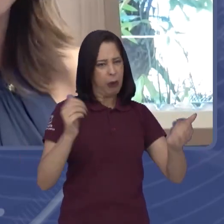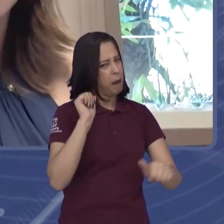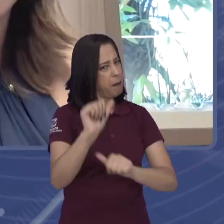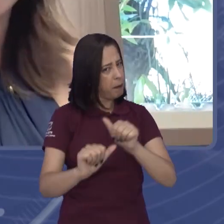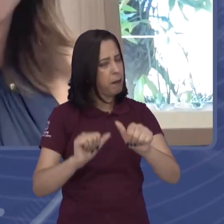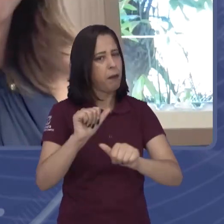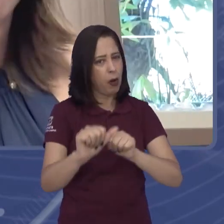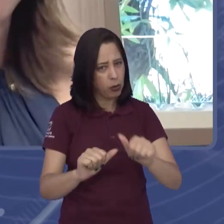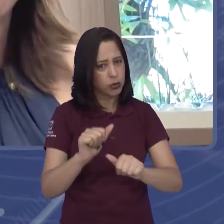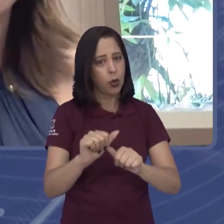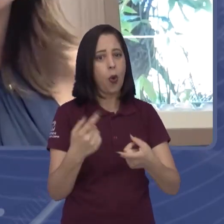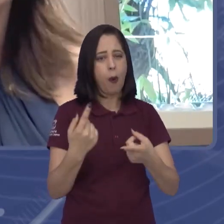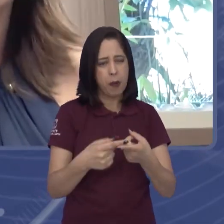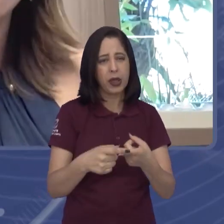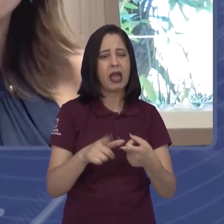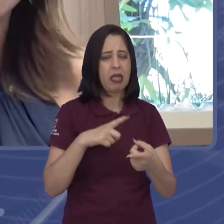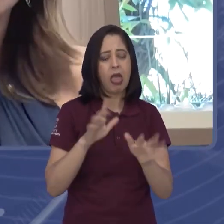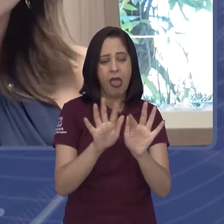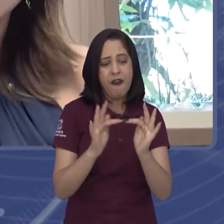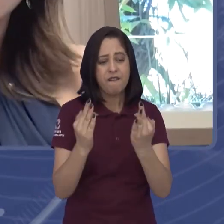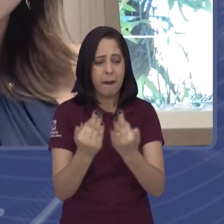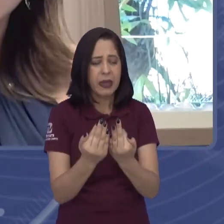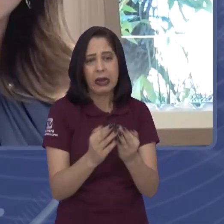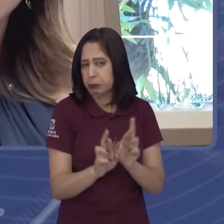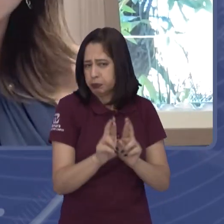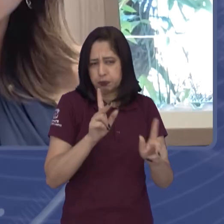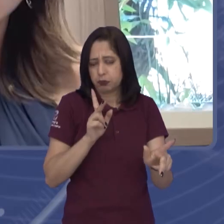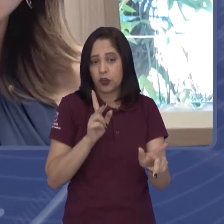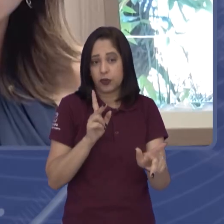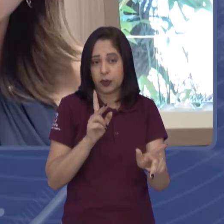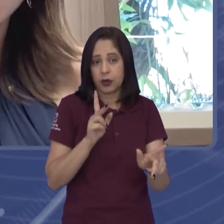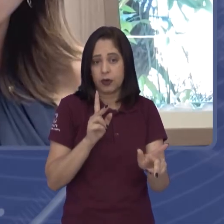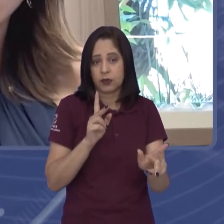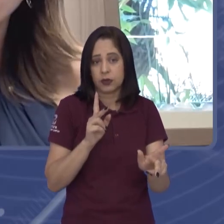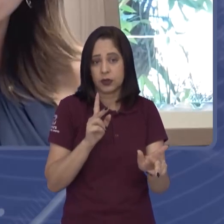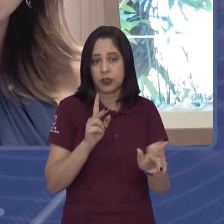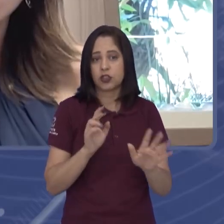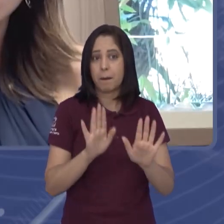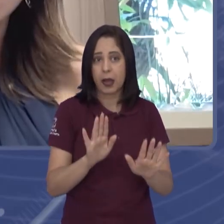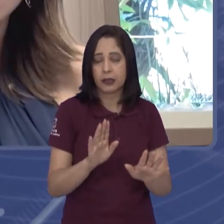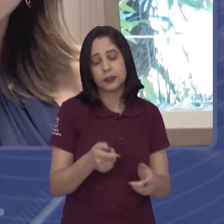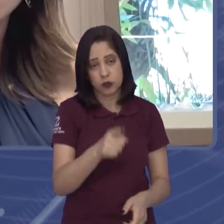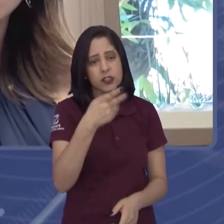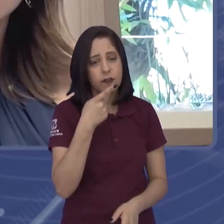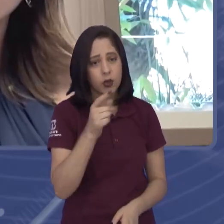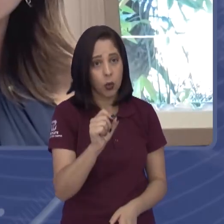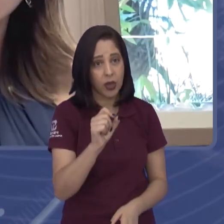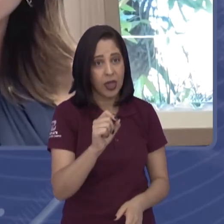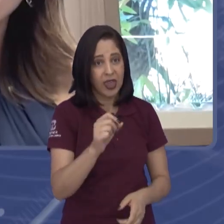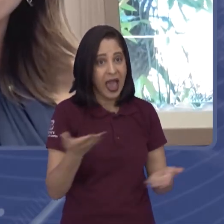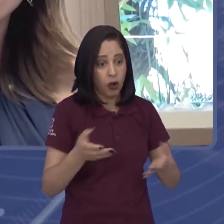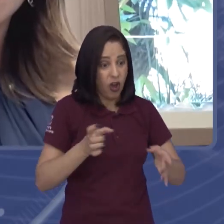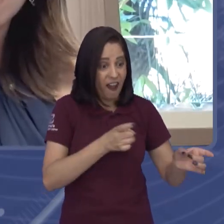sobre a questão dos grupos, das famílias. Hoje, o que mais está saindo, você diz, são